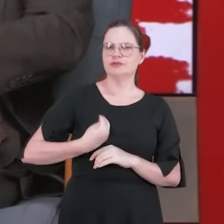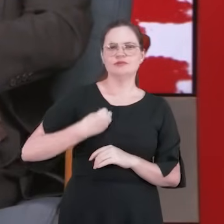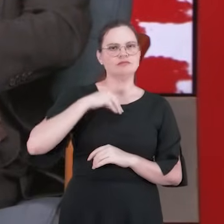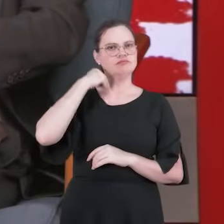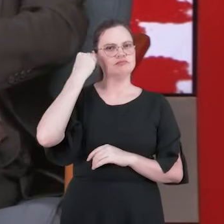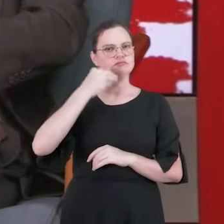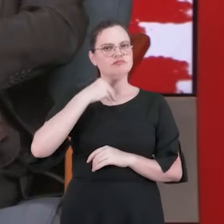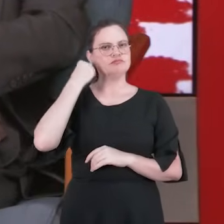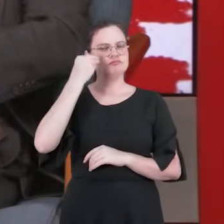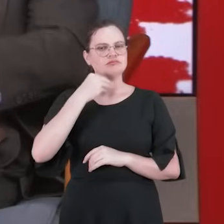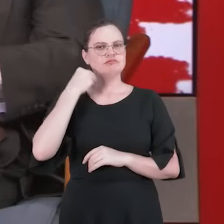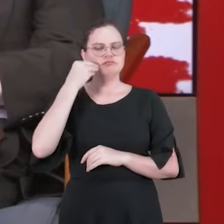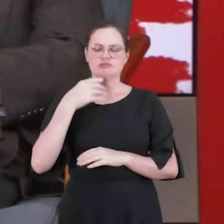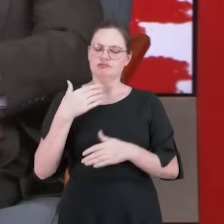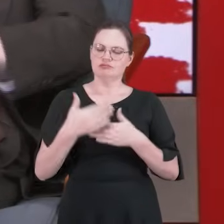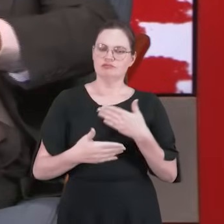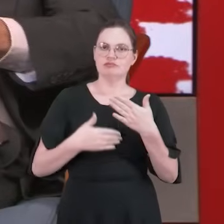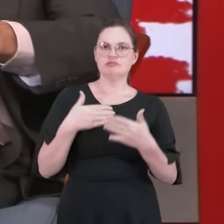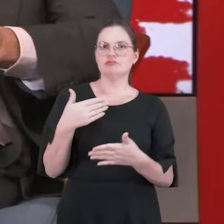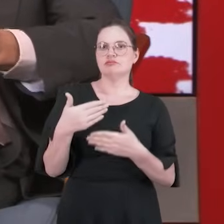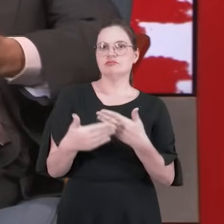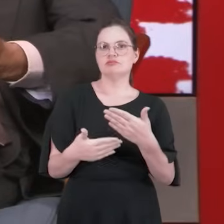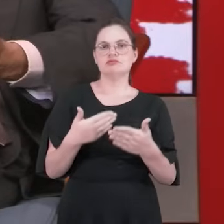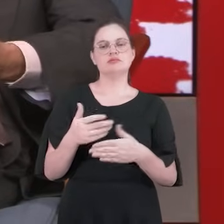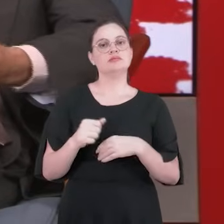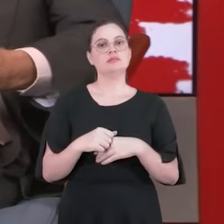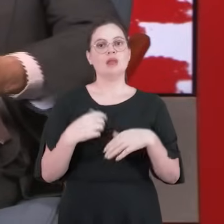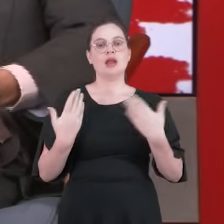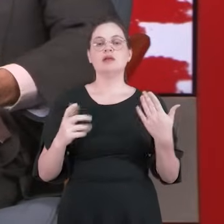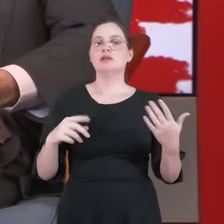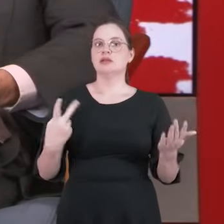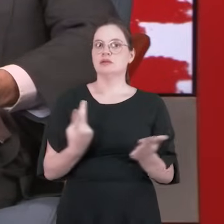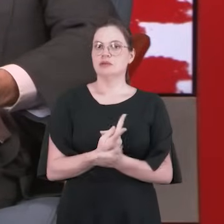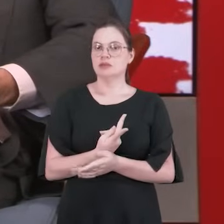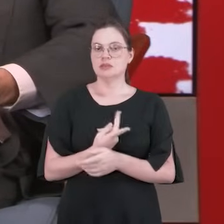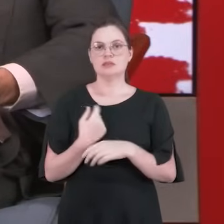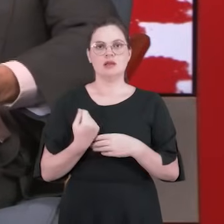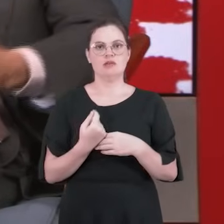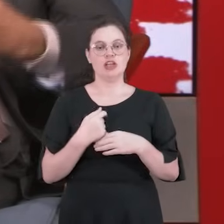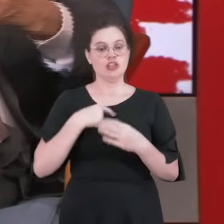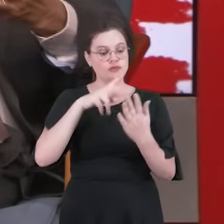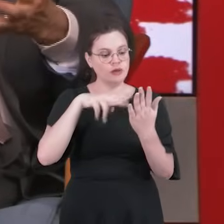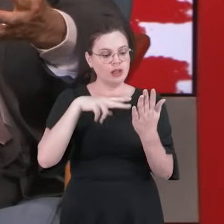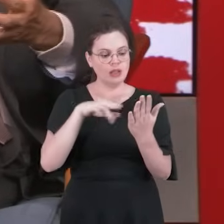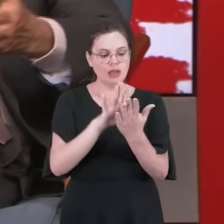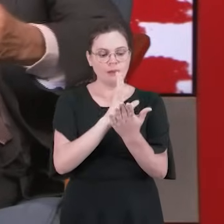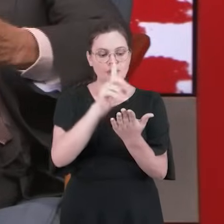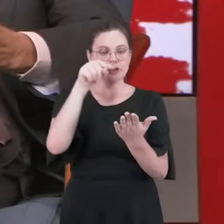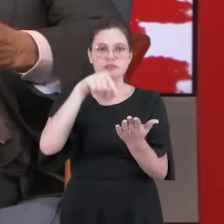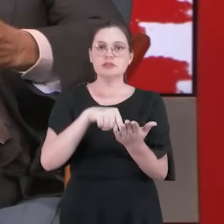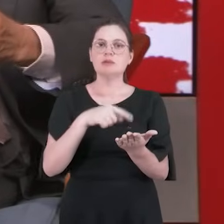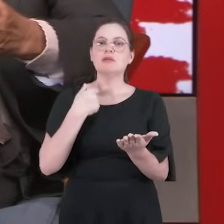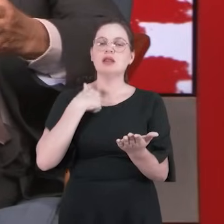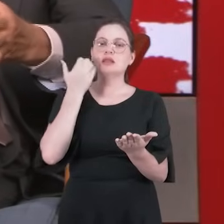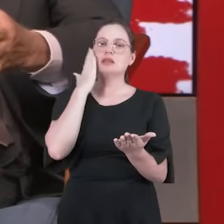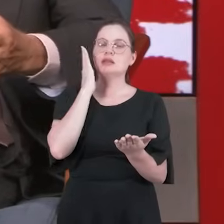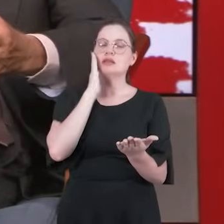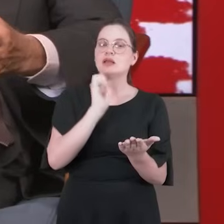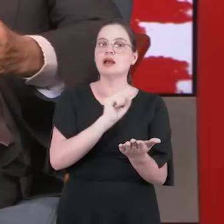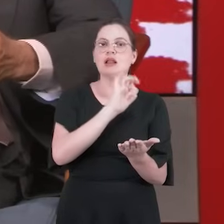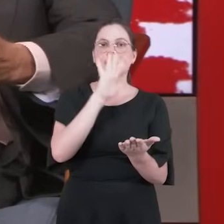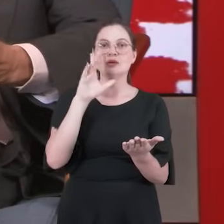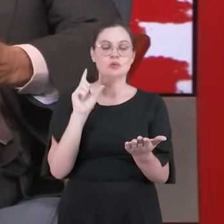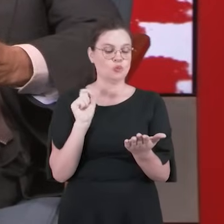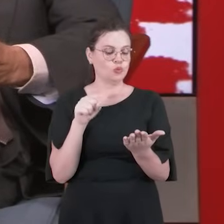vivenciando essa experiência, nós fomos para a palavra, para saber o que a